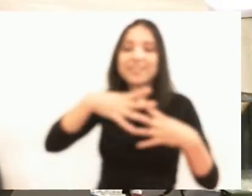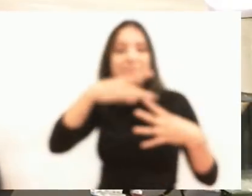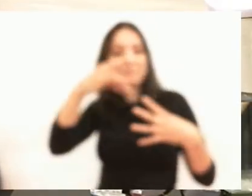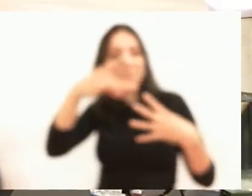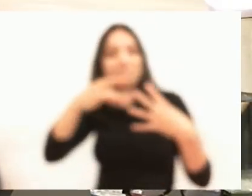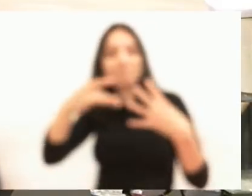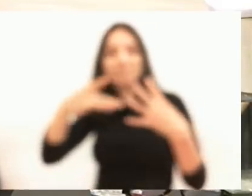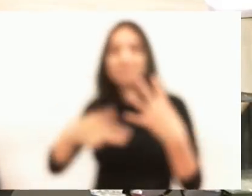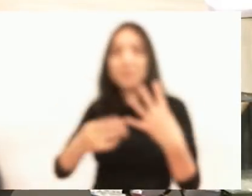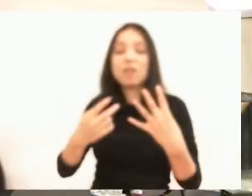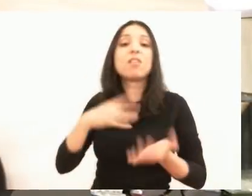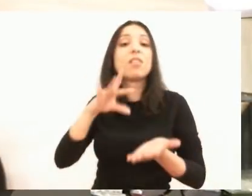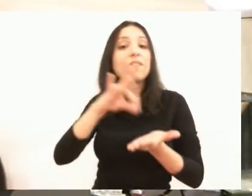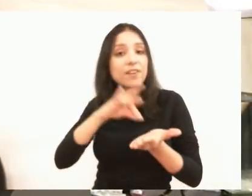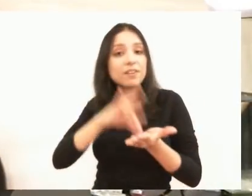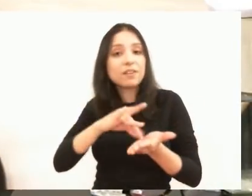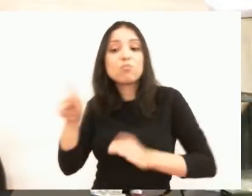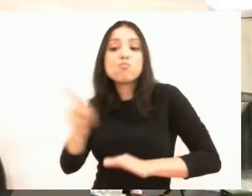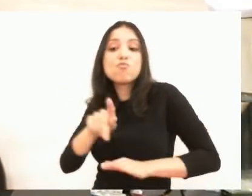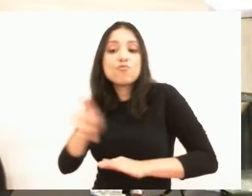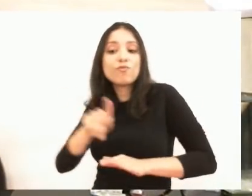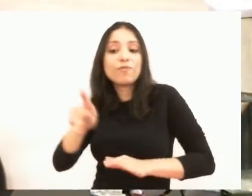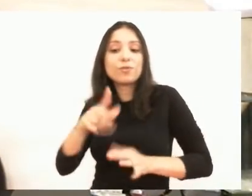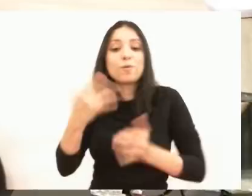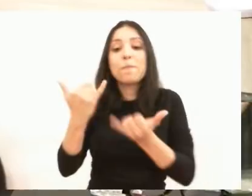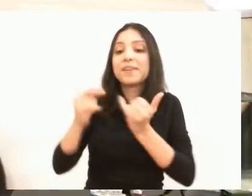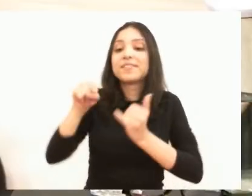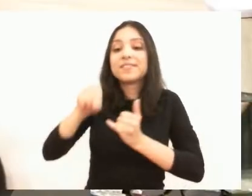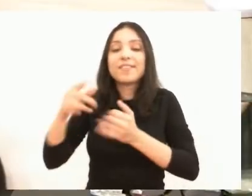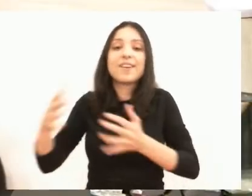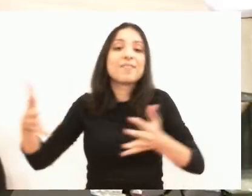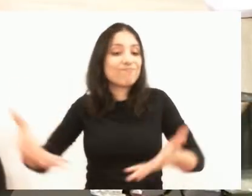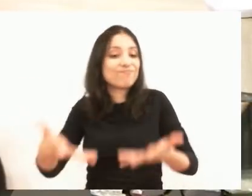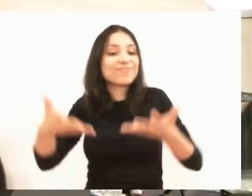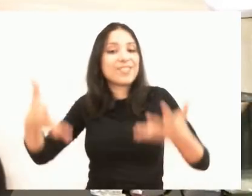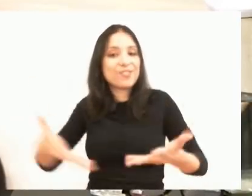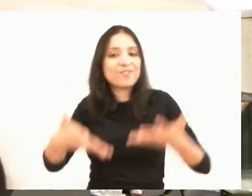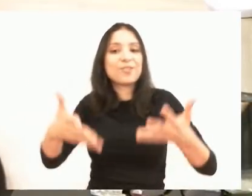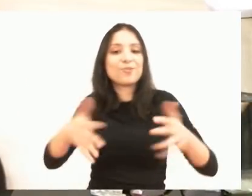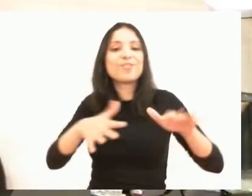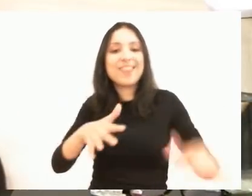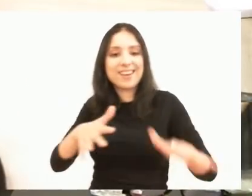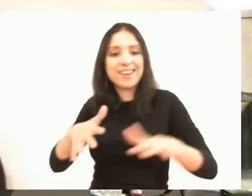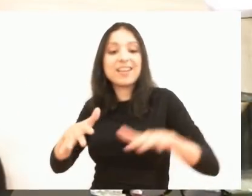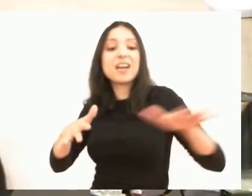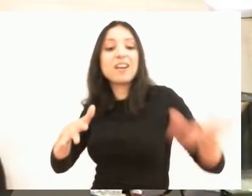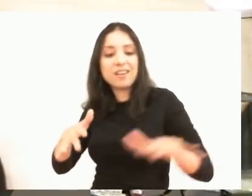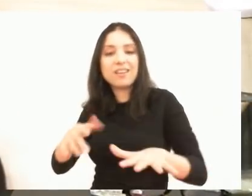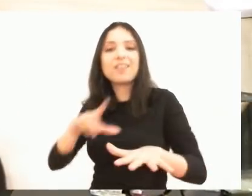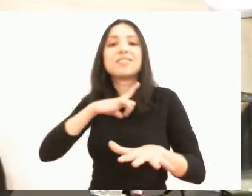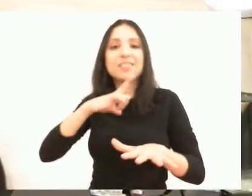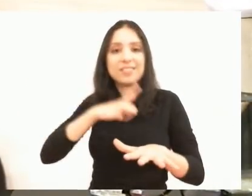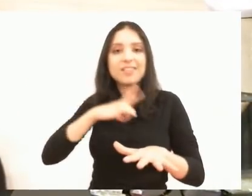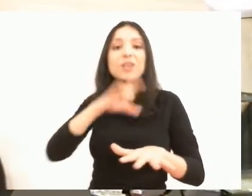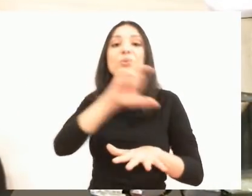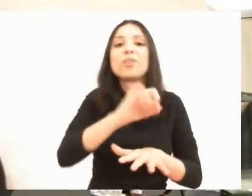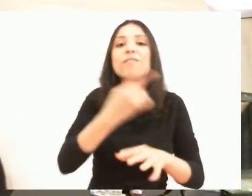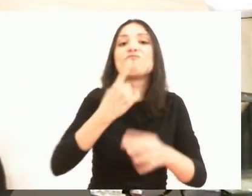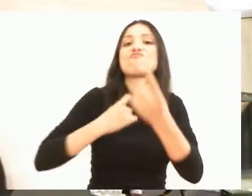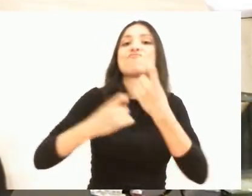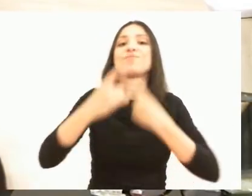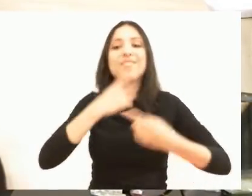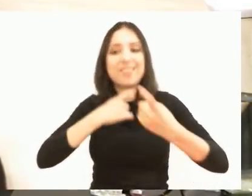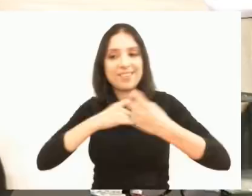verdade ele é um provocador do direcionamento da atenção que a criança já vem com toda sede para trabalhar